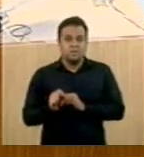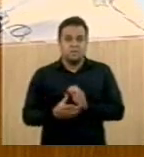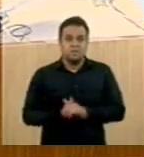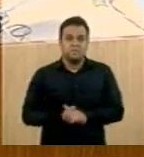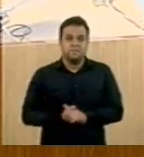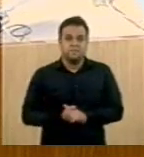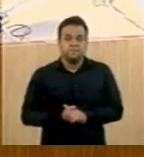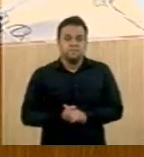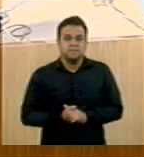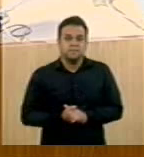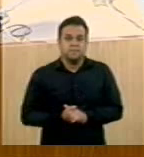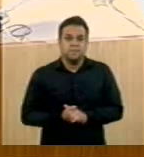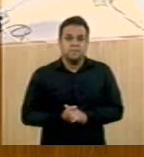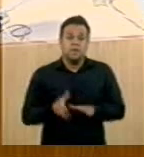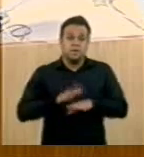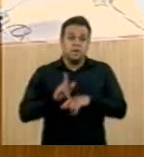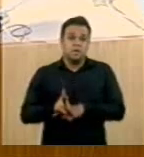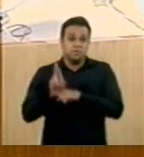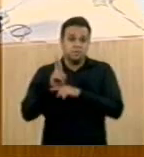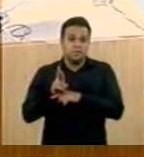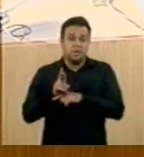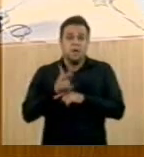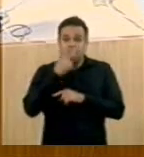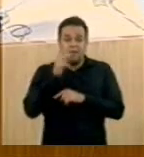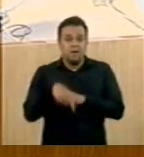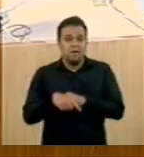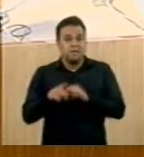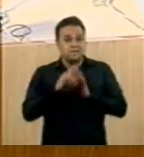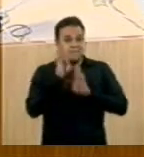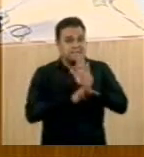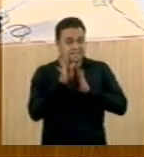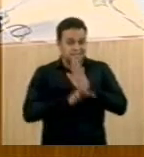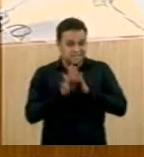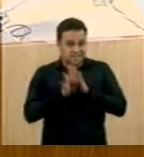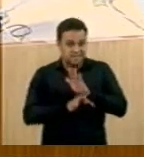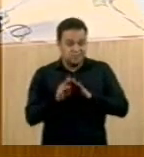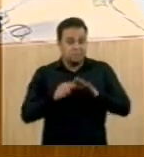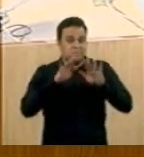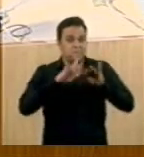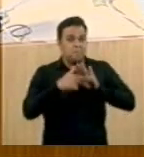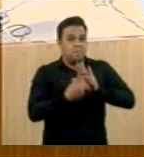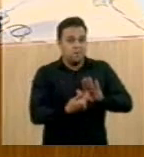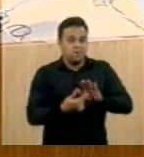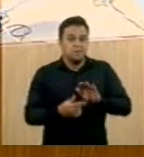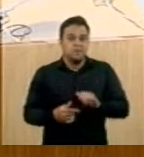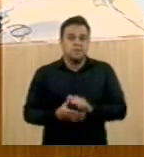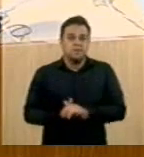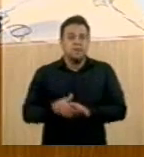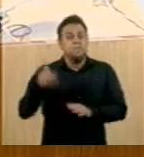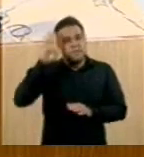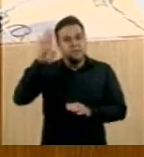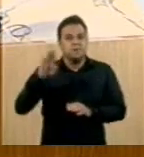escreveu Dworkin, do que toma emprestado no seu texto Uma Questão de Princípio, um capítulo